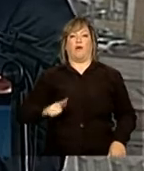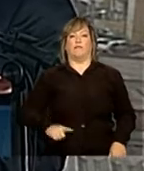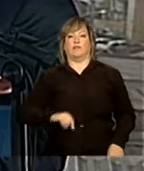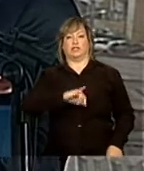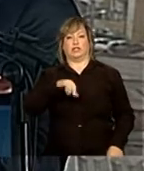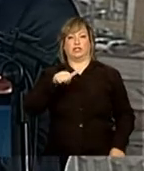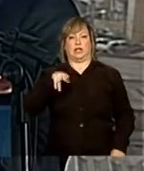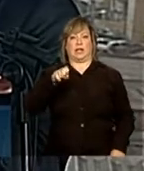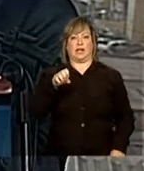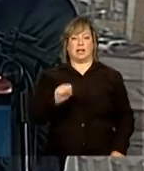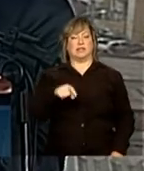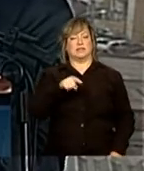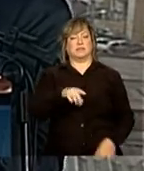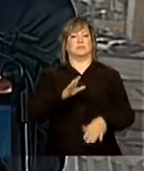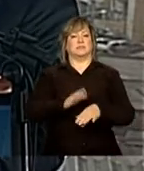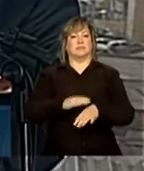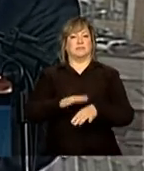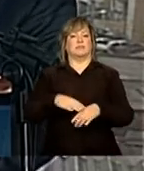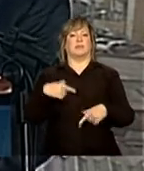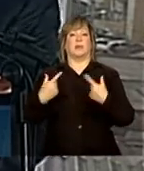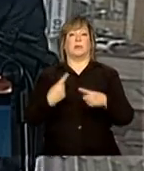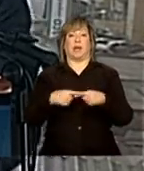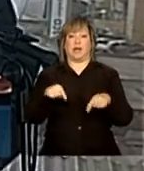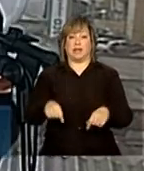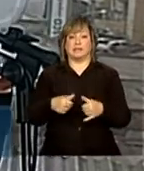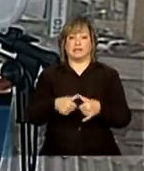Wagner, porque aqui estava previsto